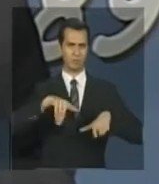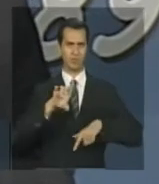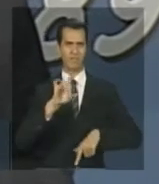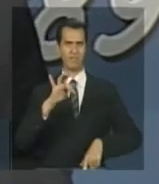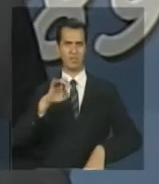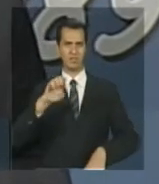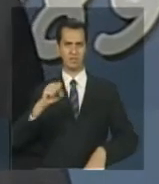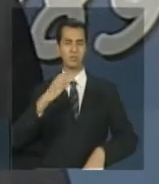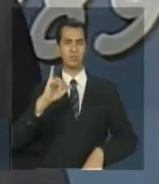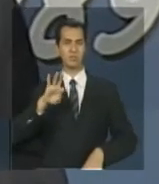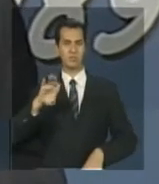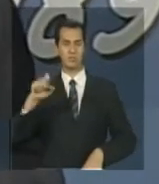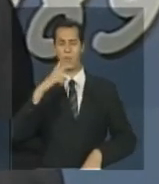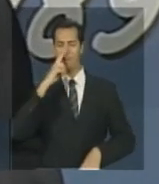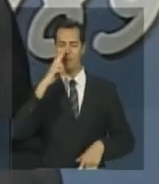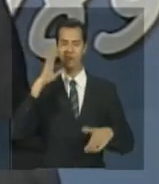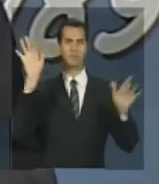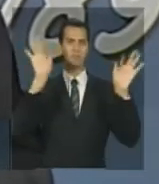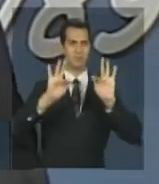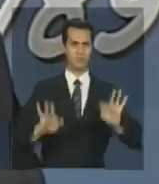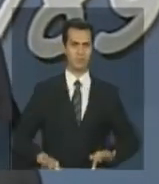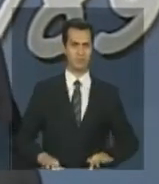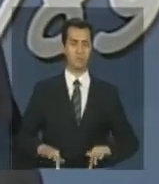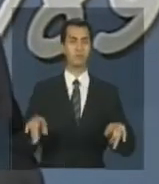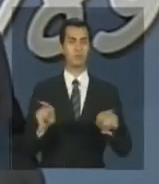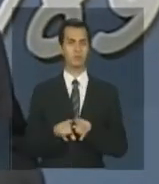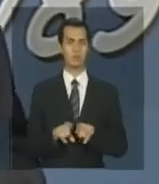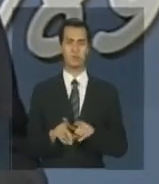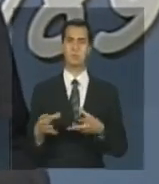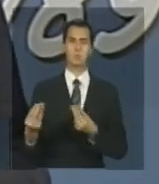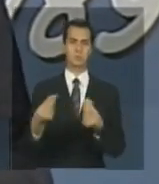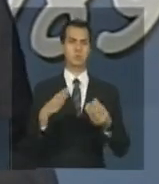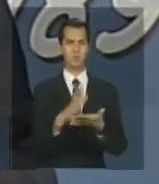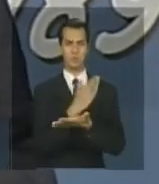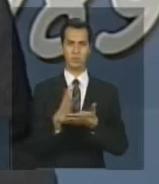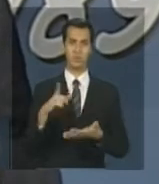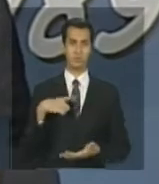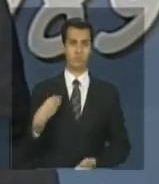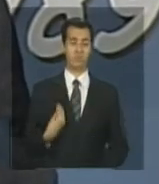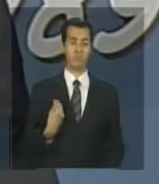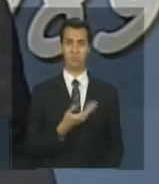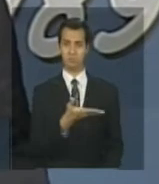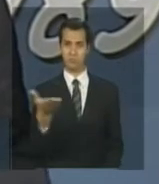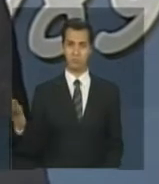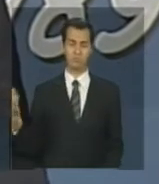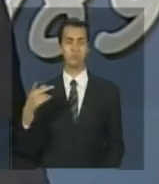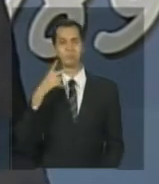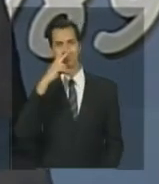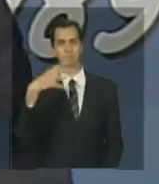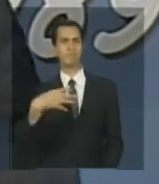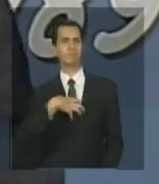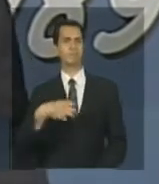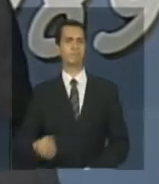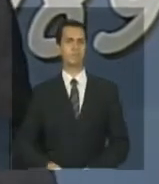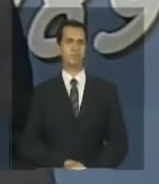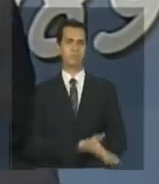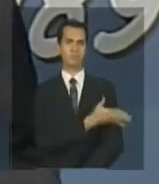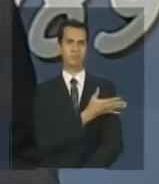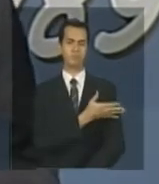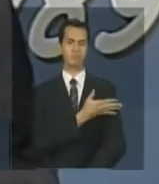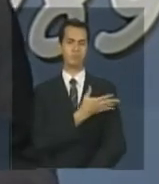tenho certeza que os que aqui representam os estados e os municípios também estão sentindo essa emoção e